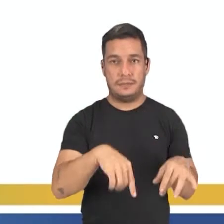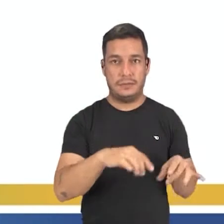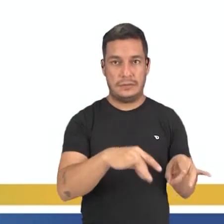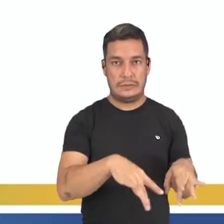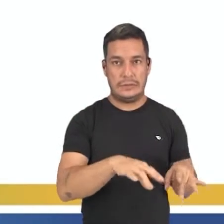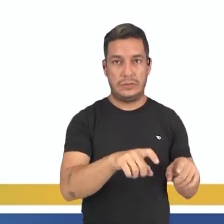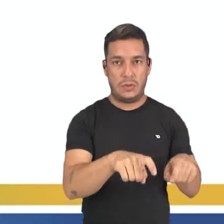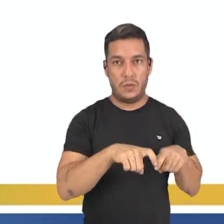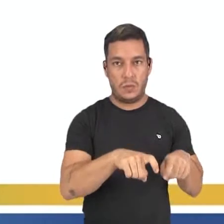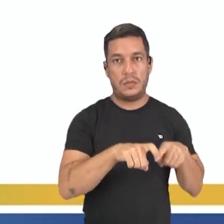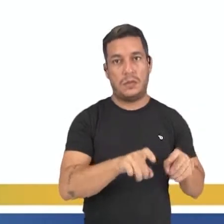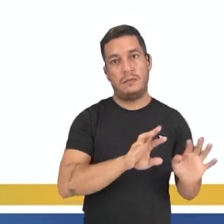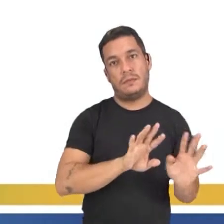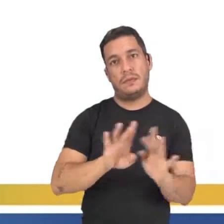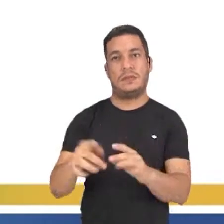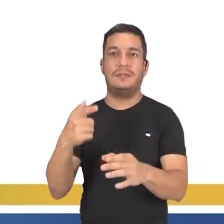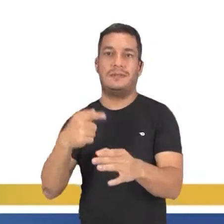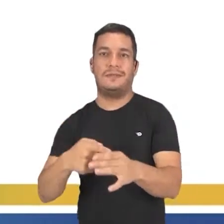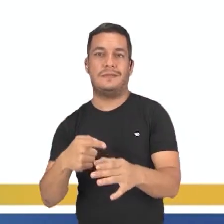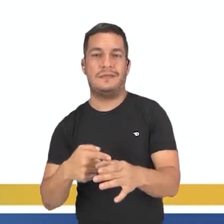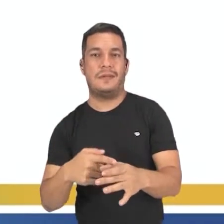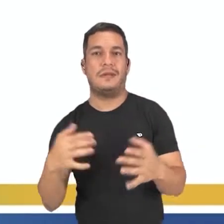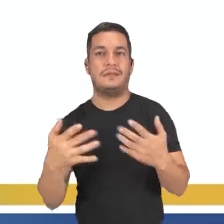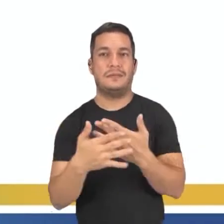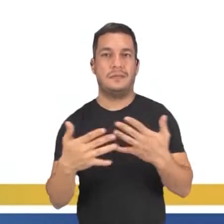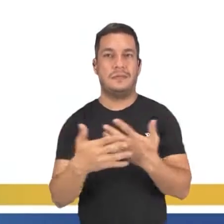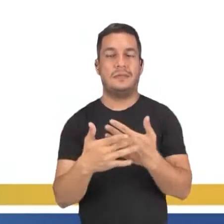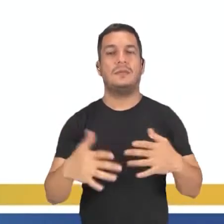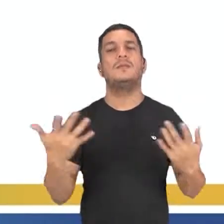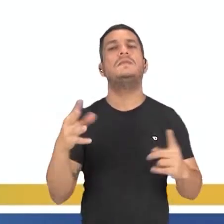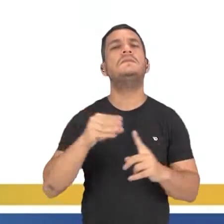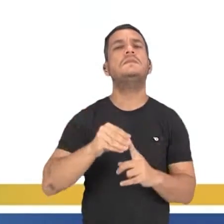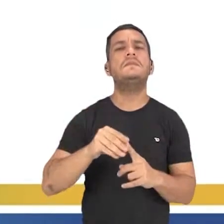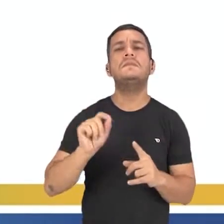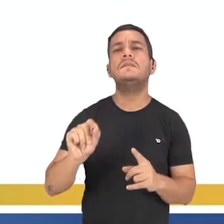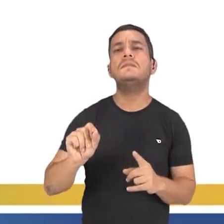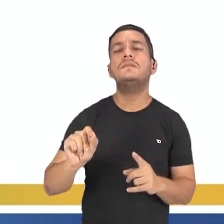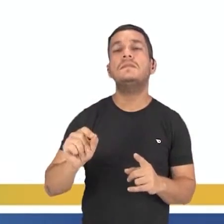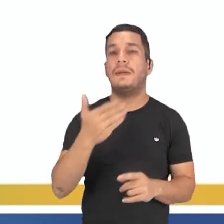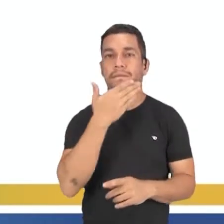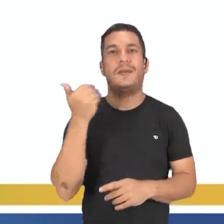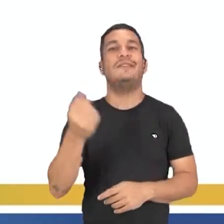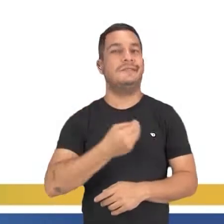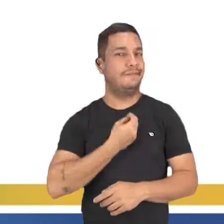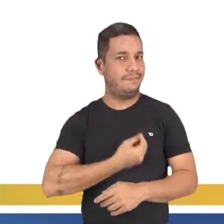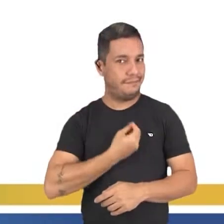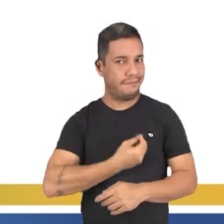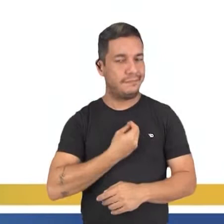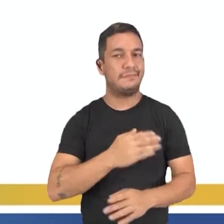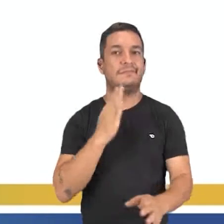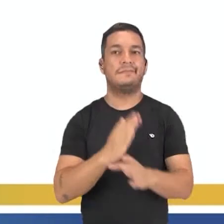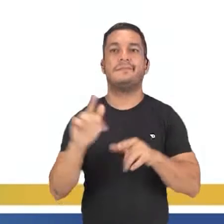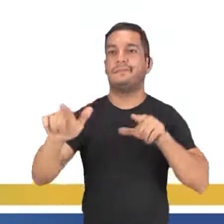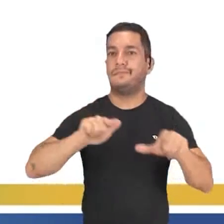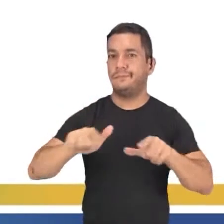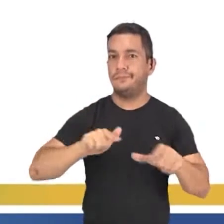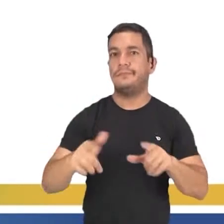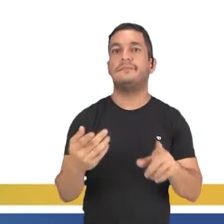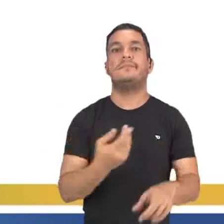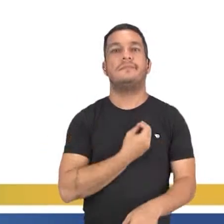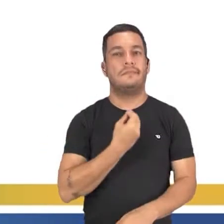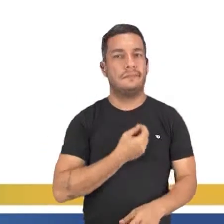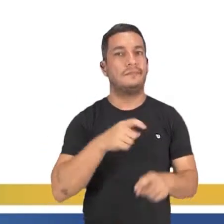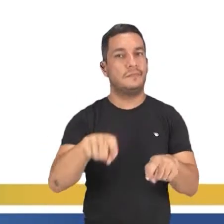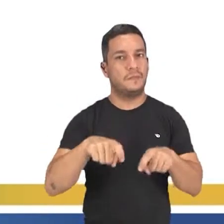área rural para os grandes centros urbanos. Qual o objetivo delas? Melhoria de vida, pelo fato do trabalho e sobrevivência